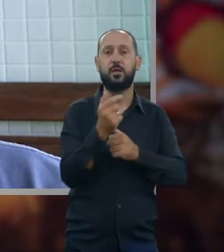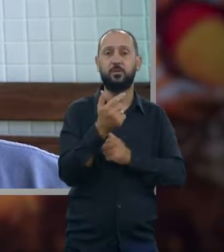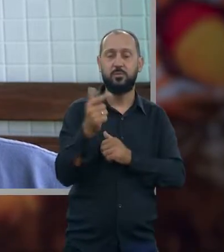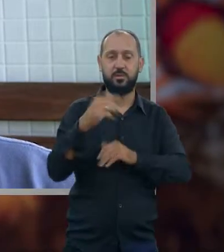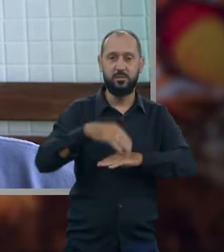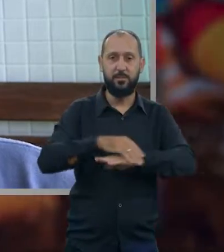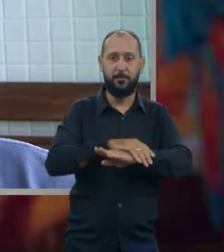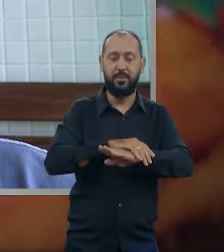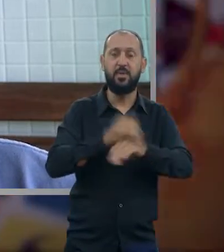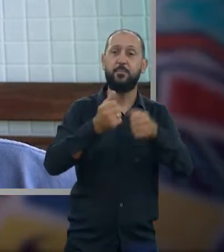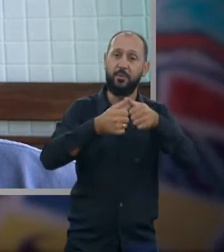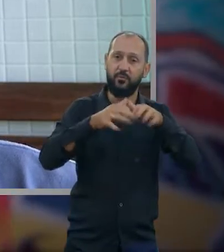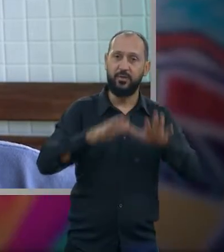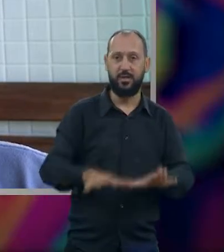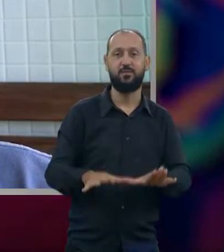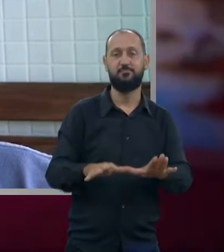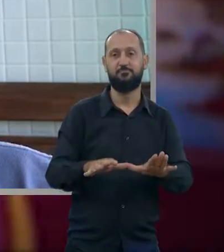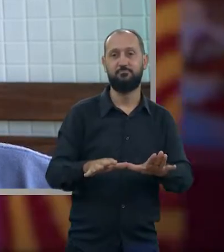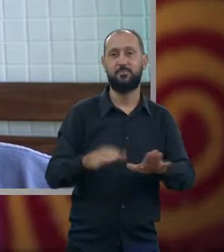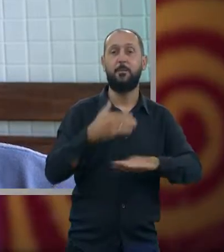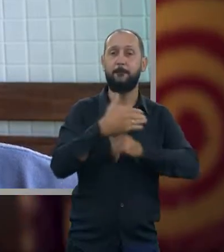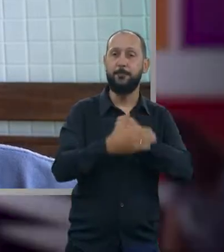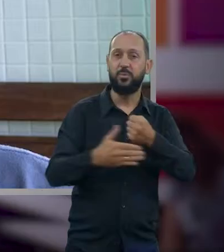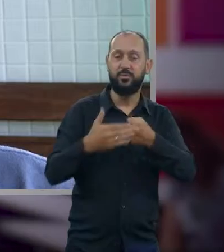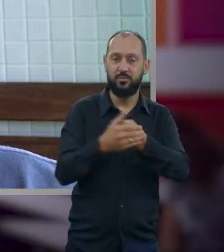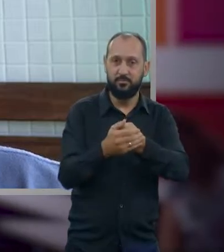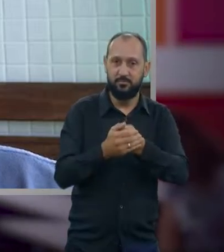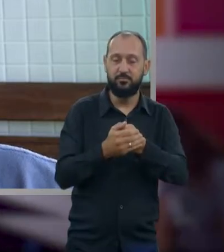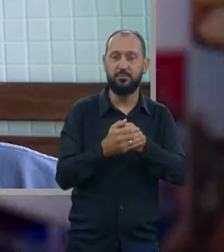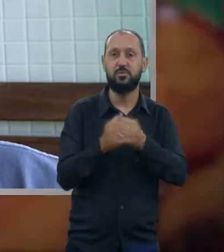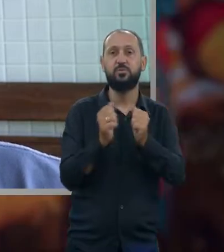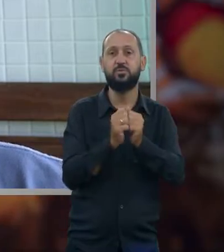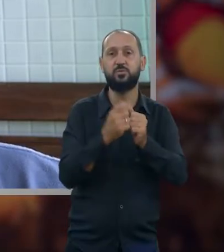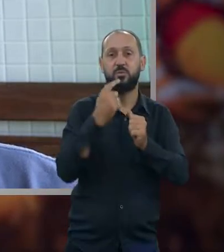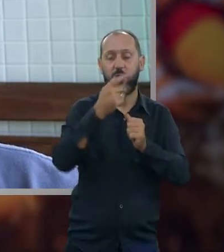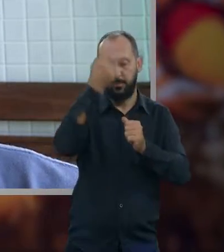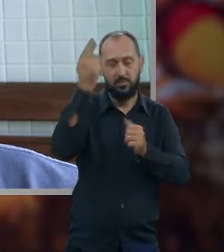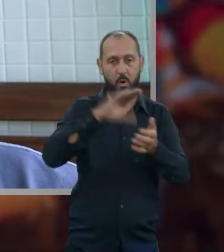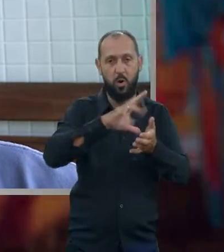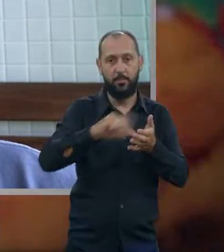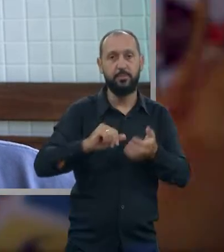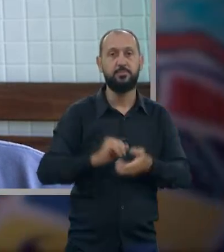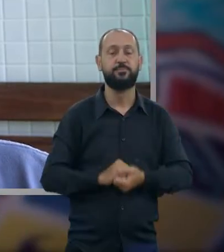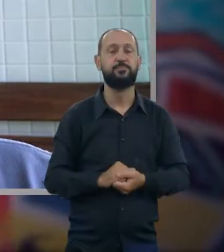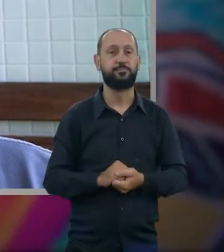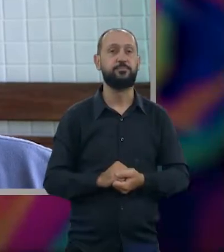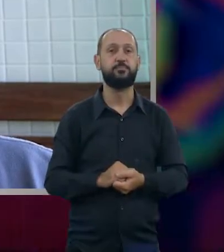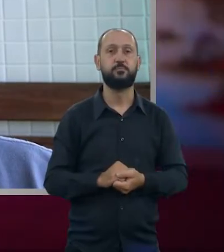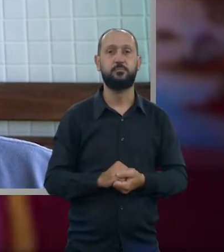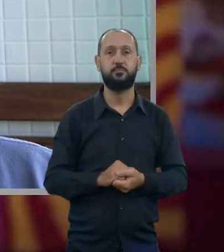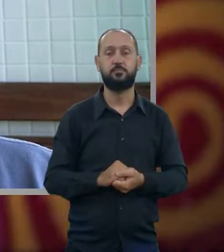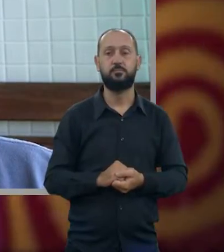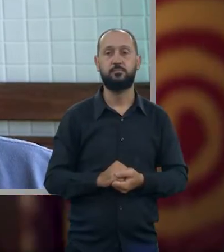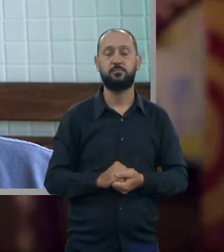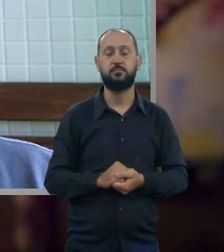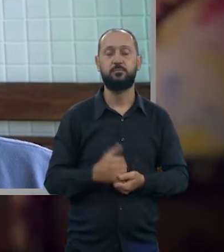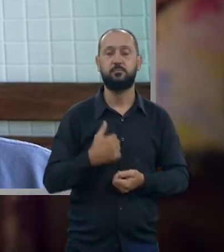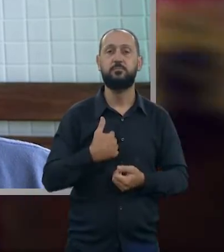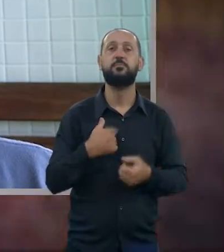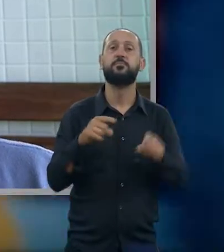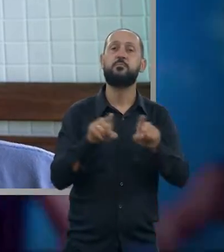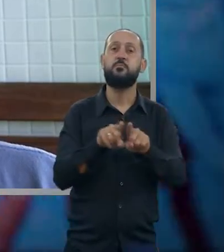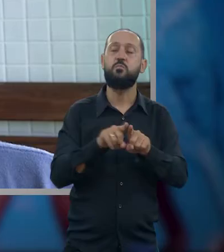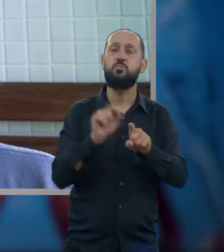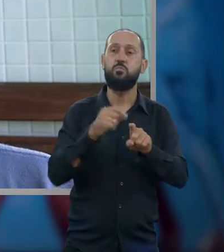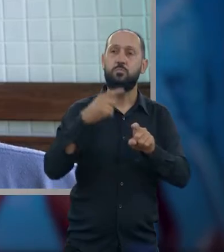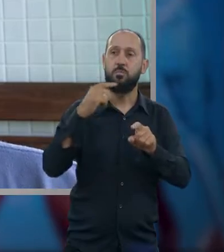que esse pé ficasse protegido, né, contra vandalismo. E eu